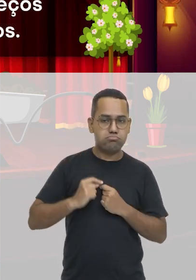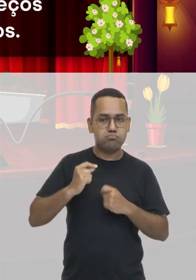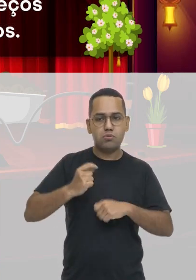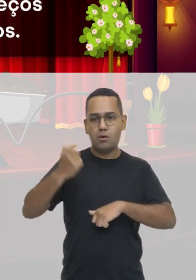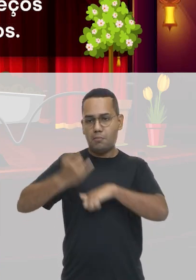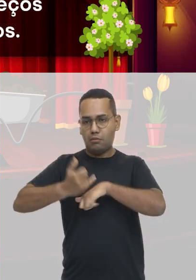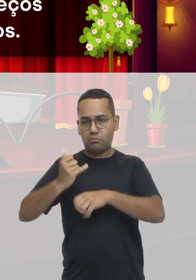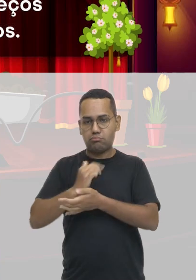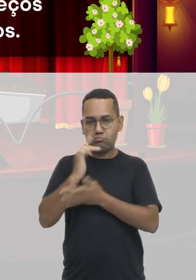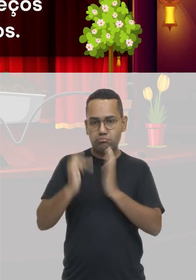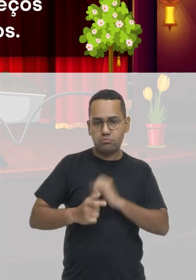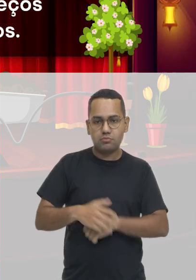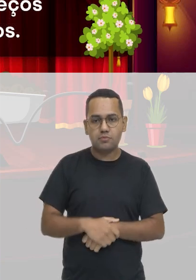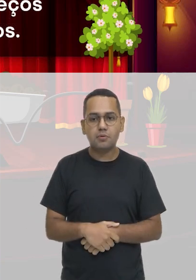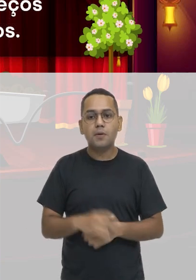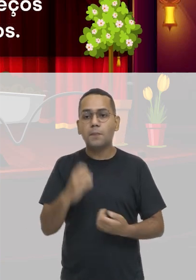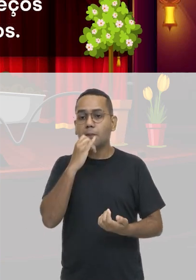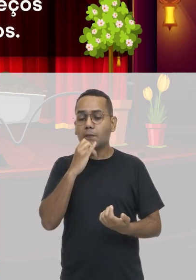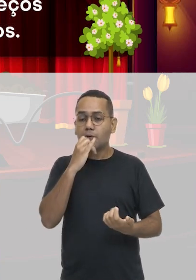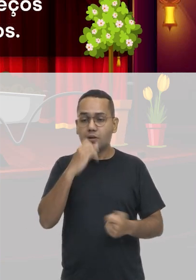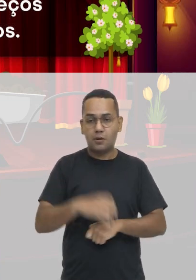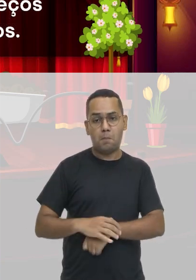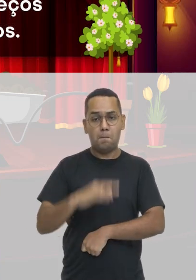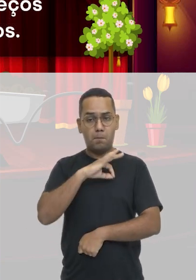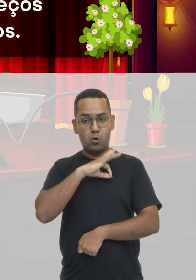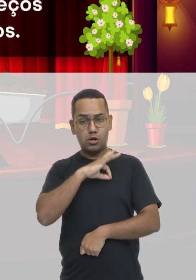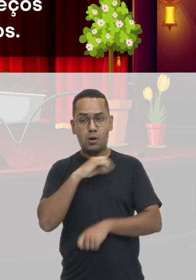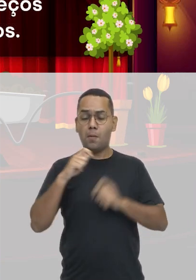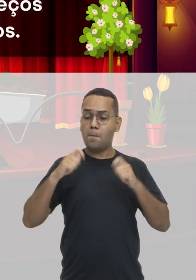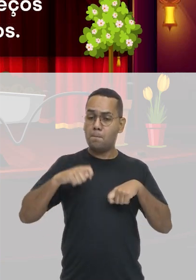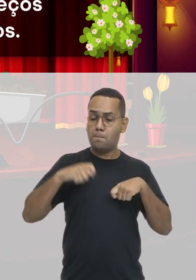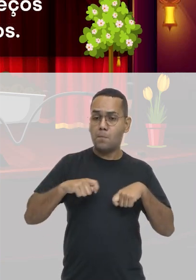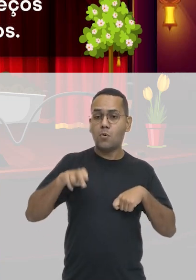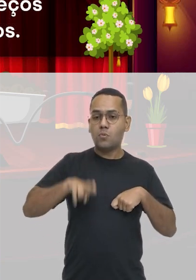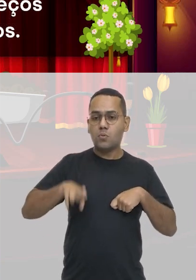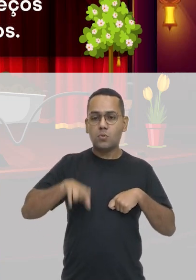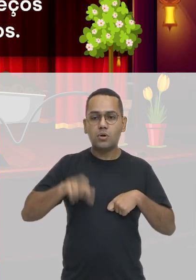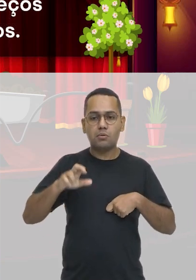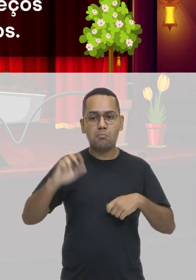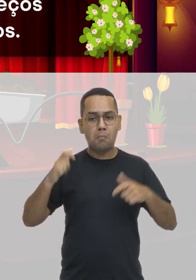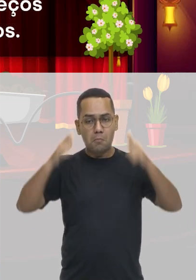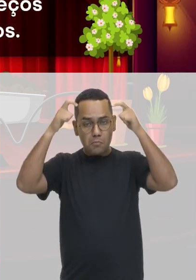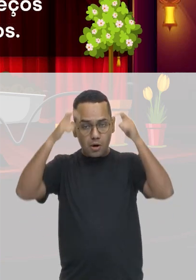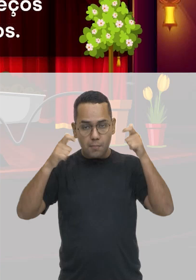um detetive pode usar um chapéu e uma lupa com adereços